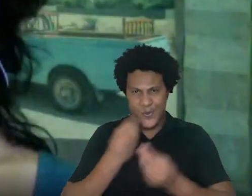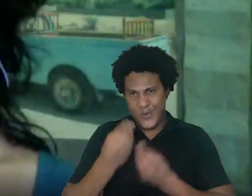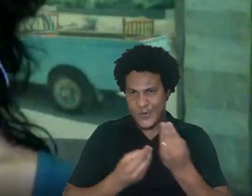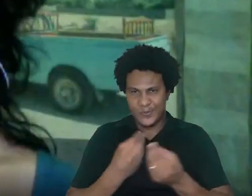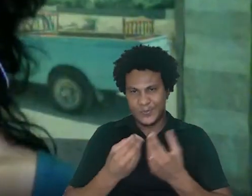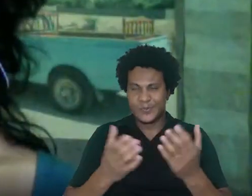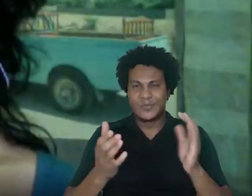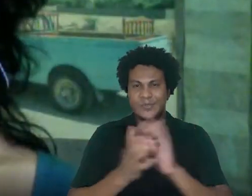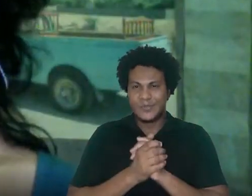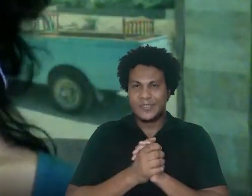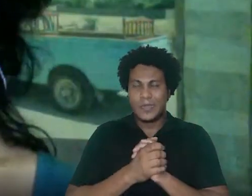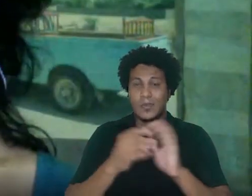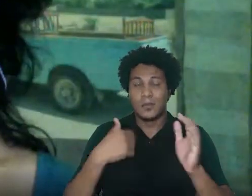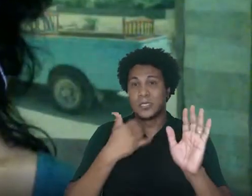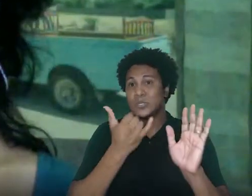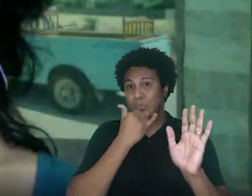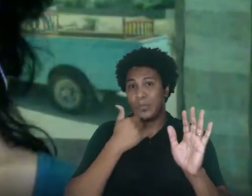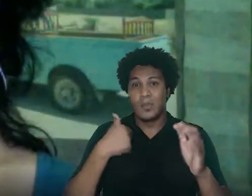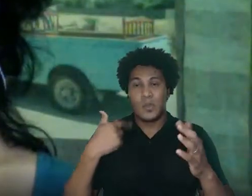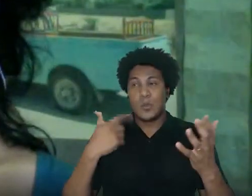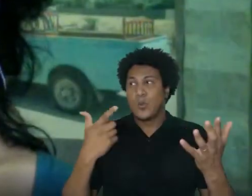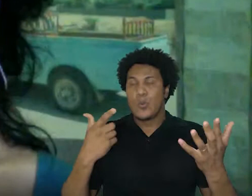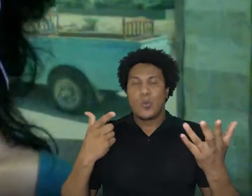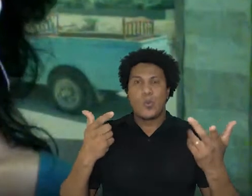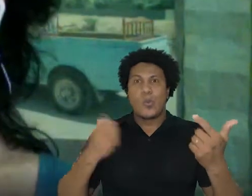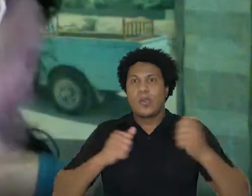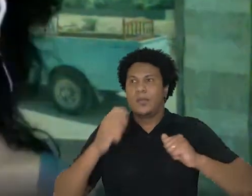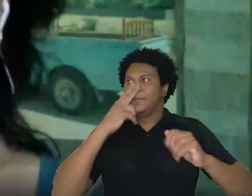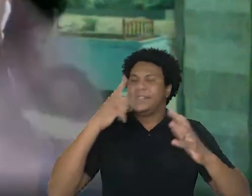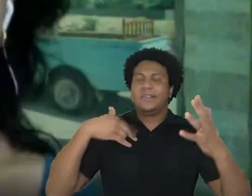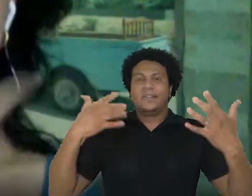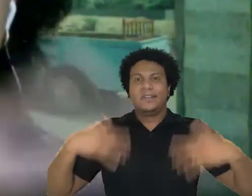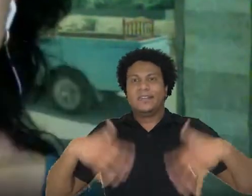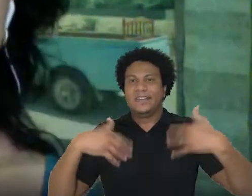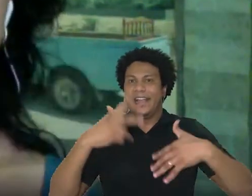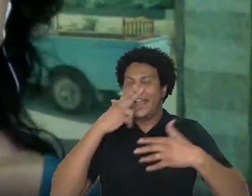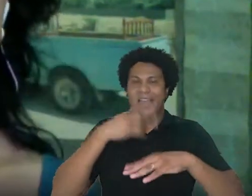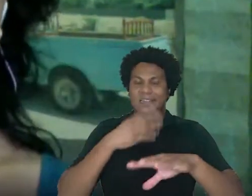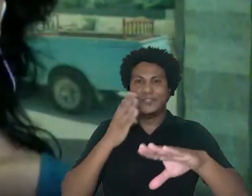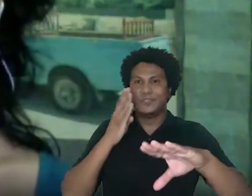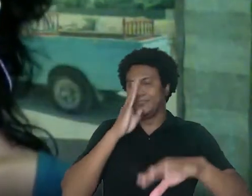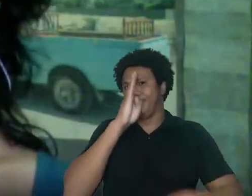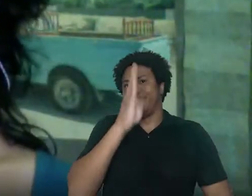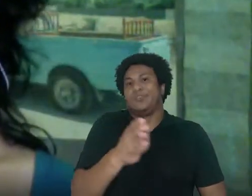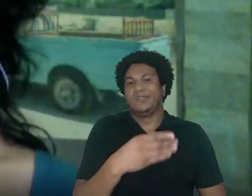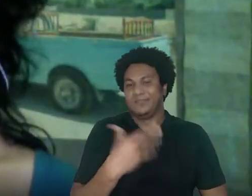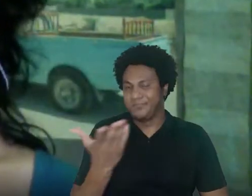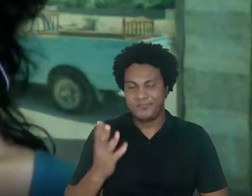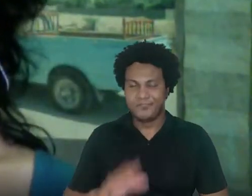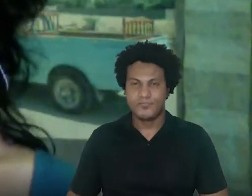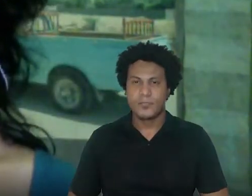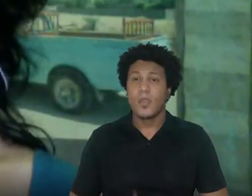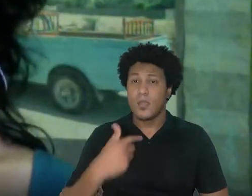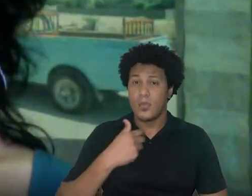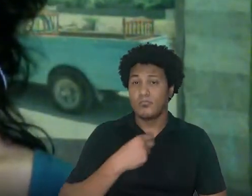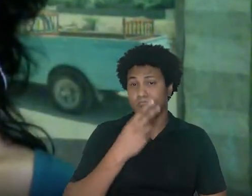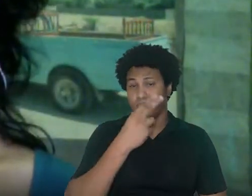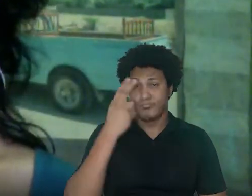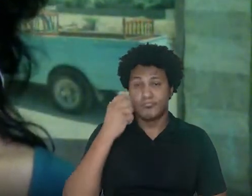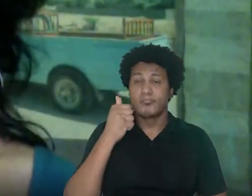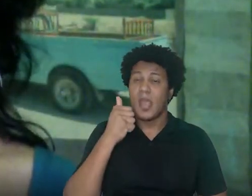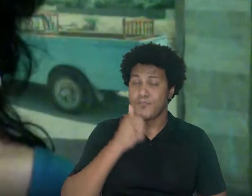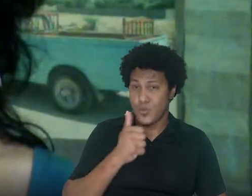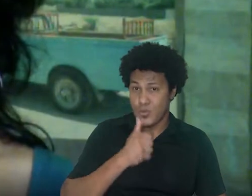Então eu vou me Eu descrever, peço também. licença, Ai, meu Deus. Vamos lá. me empolguei e esqueci de me